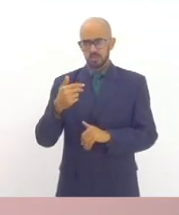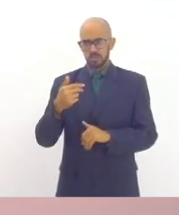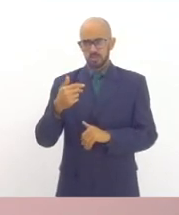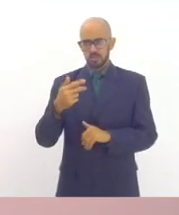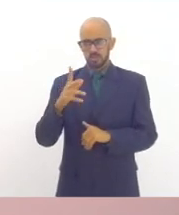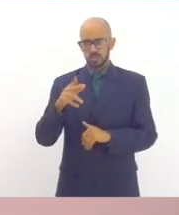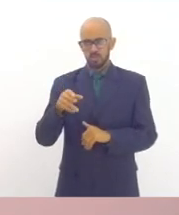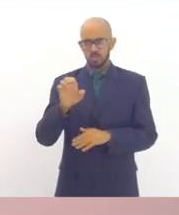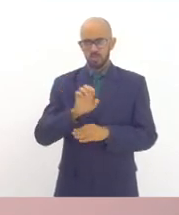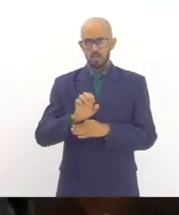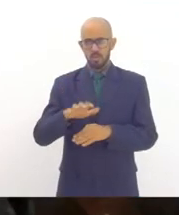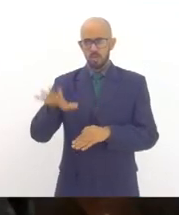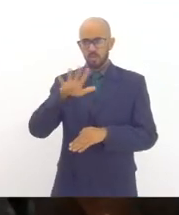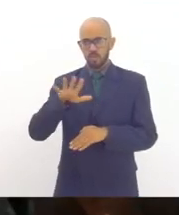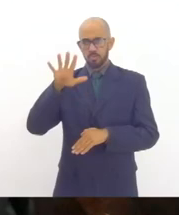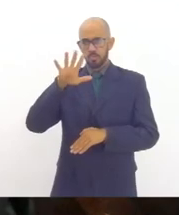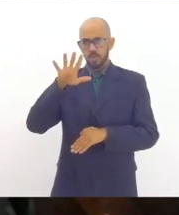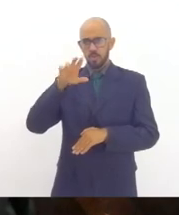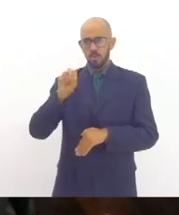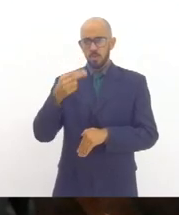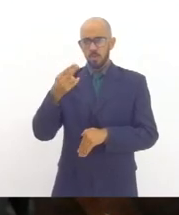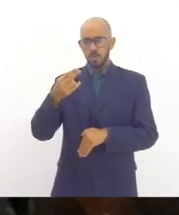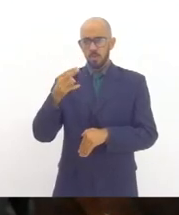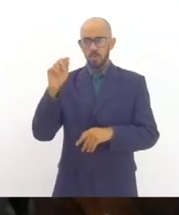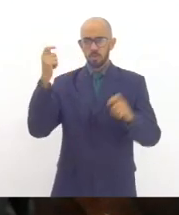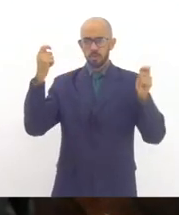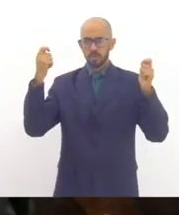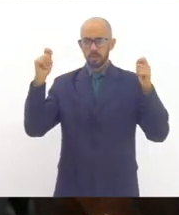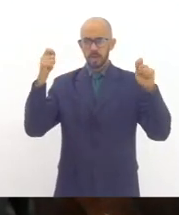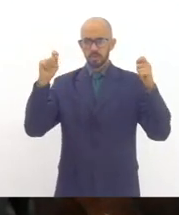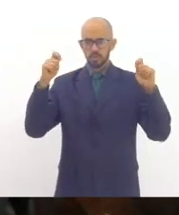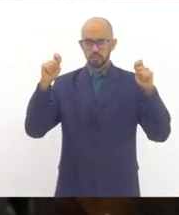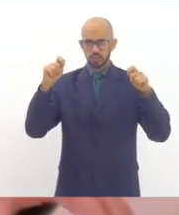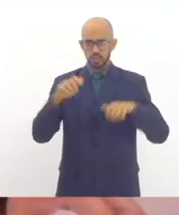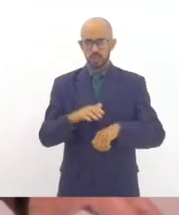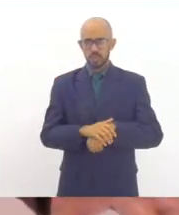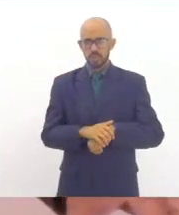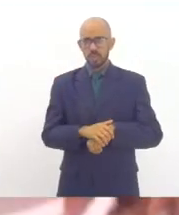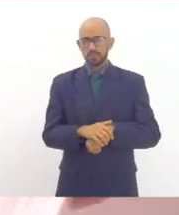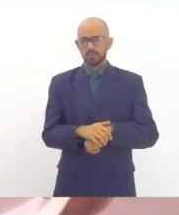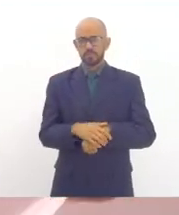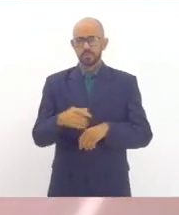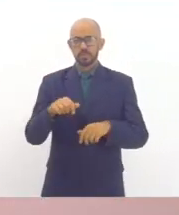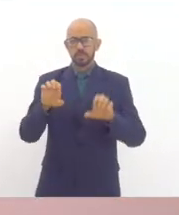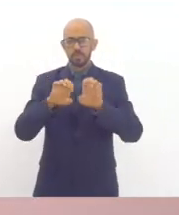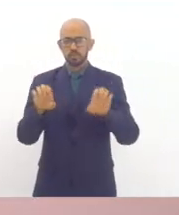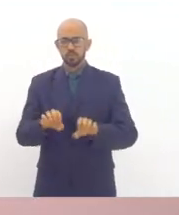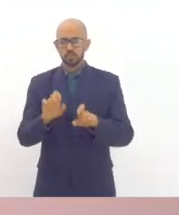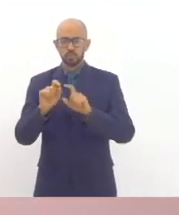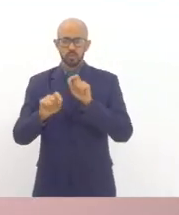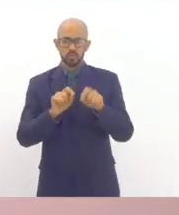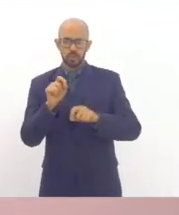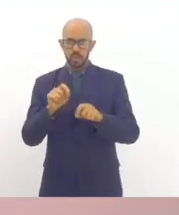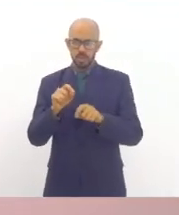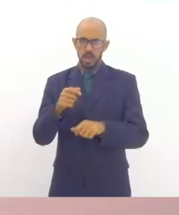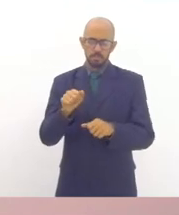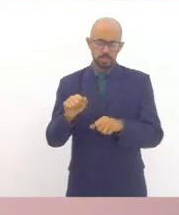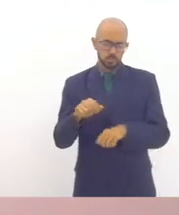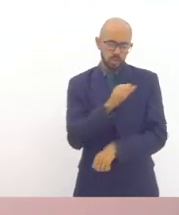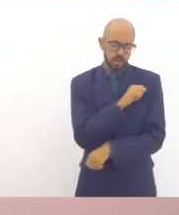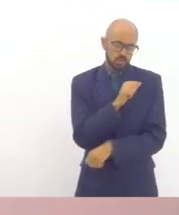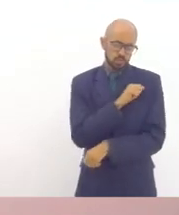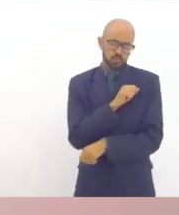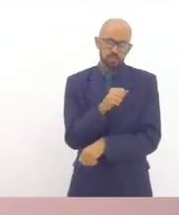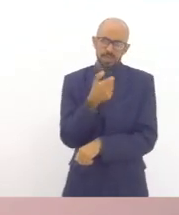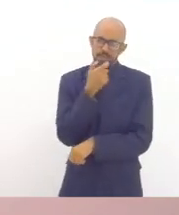europeu ou o modelo de Buenos Aires. Como é que é estruturado? Porque a gente, ao aluno da inglês, da espanhol,